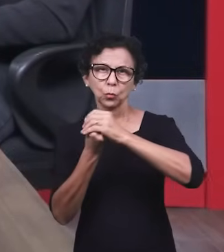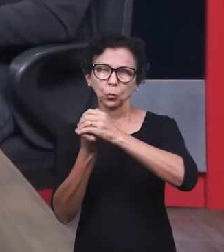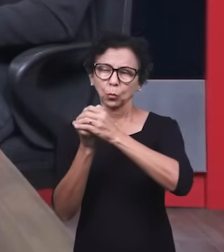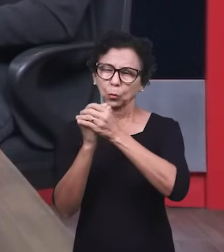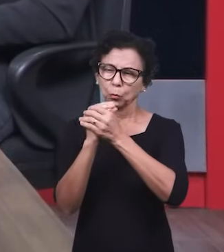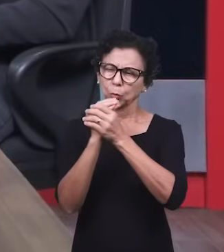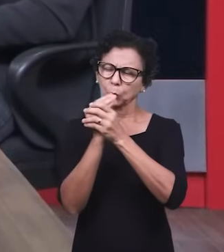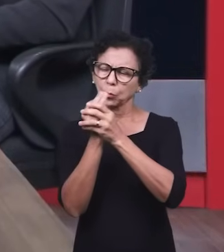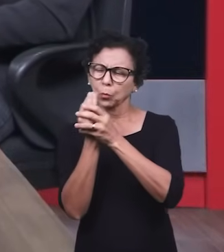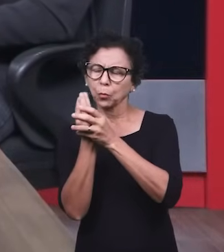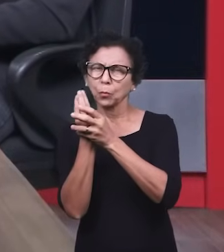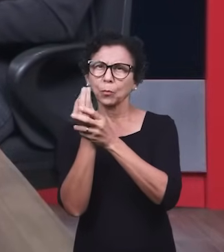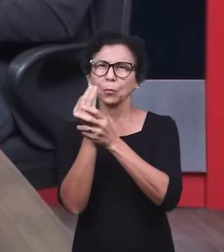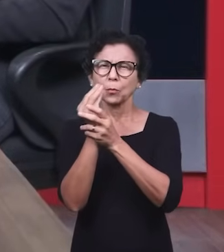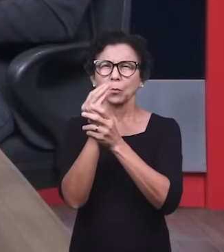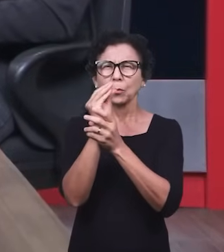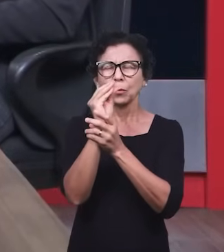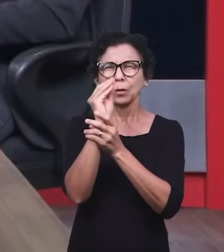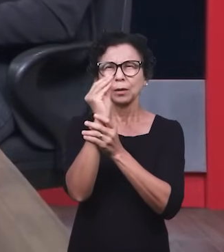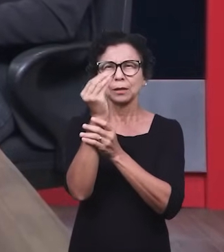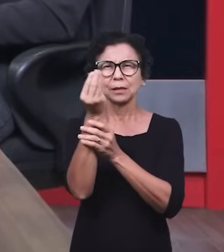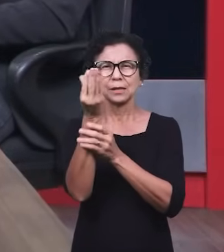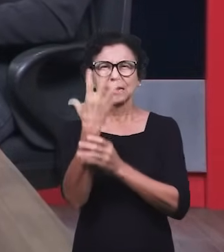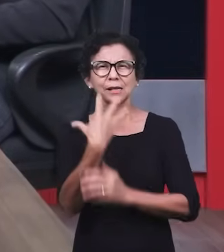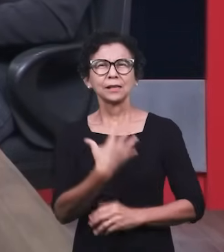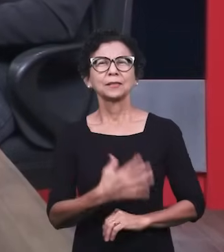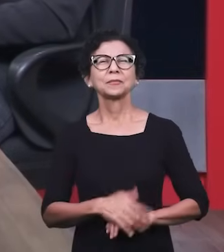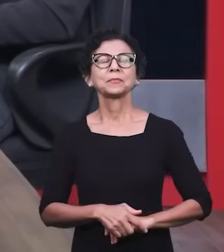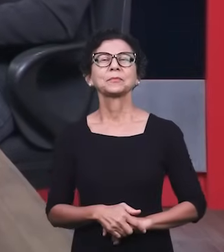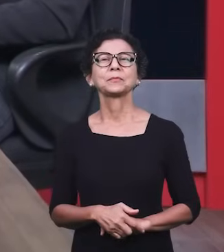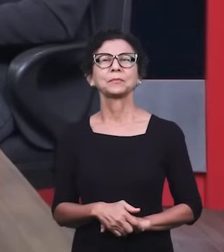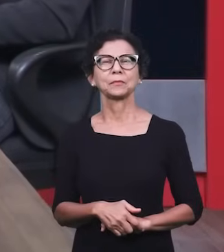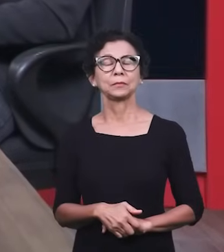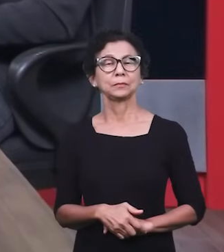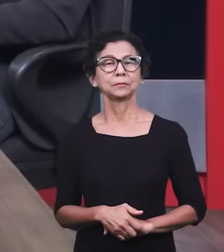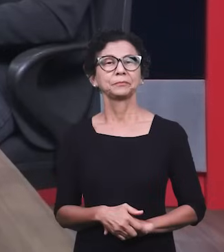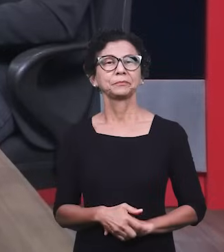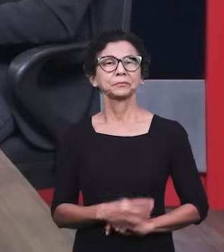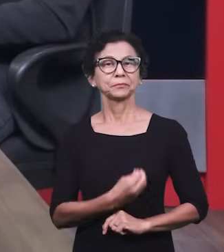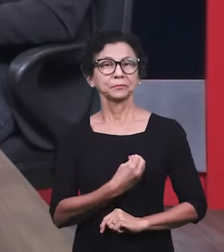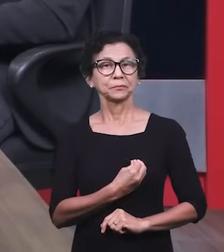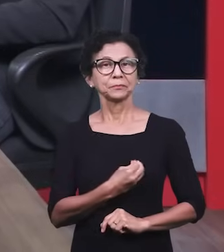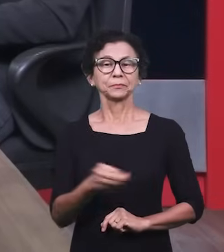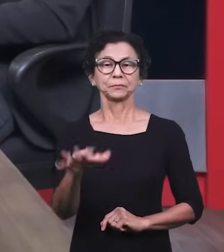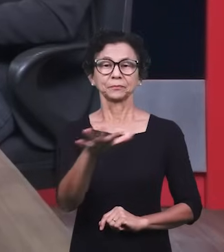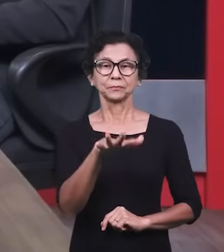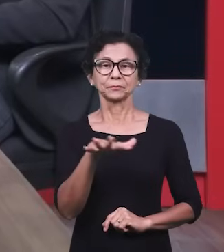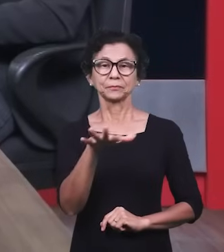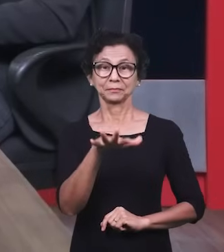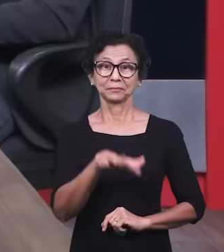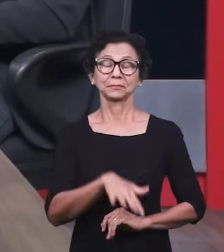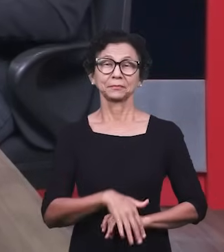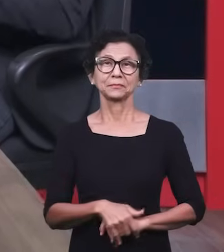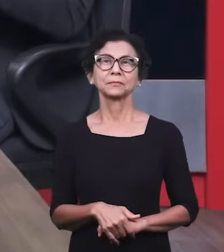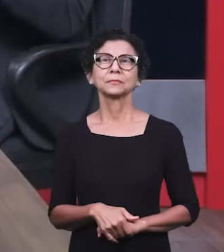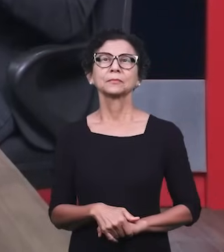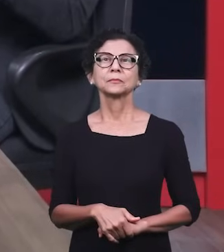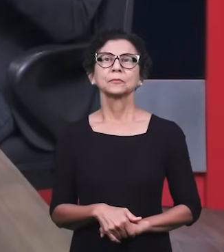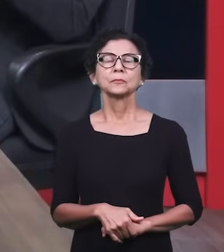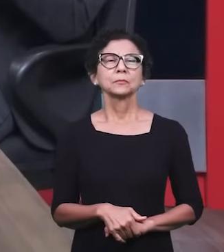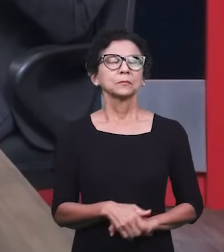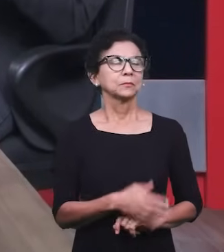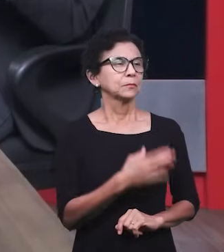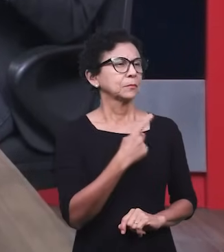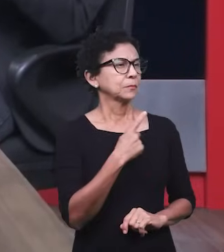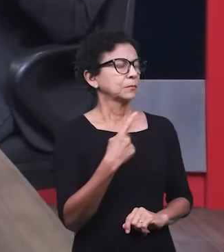né sua a sua presença ali naqueles ambientes né muito bem muito bem eu acho que a gente pode